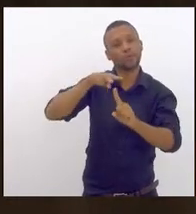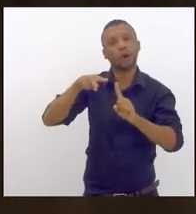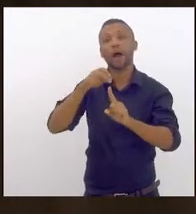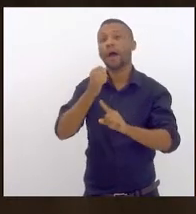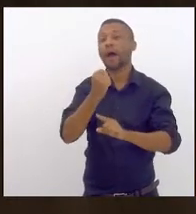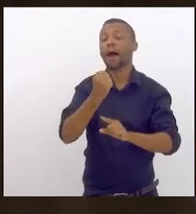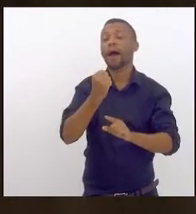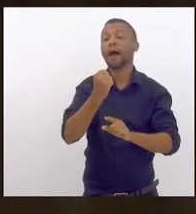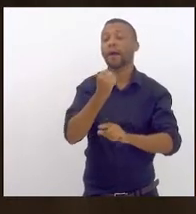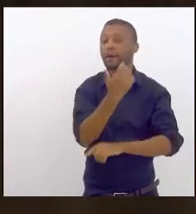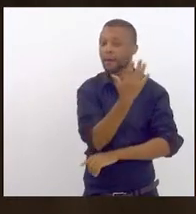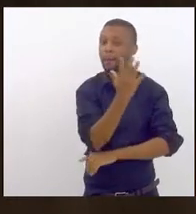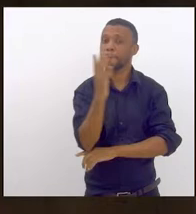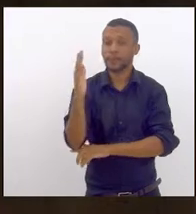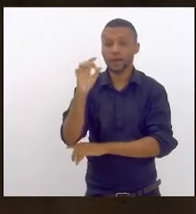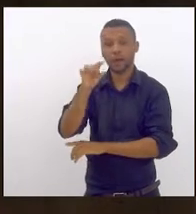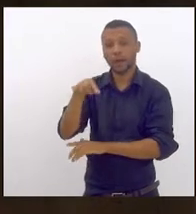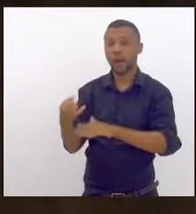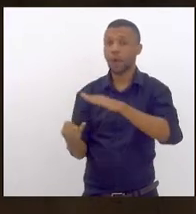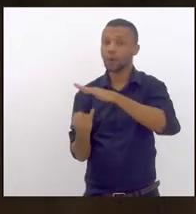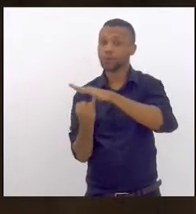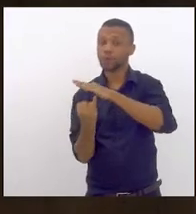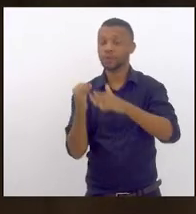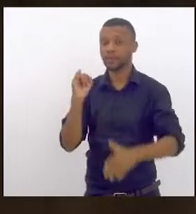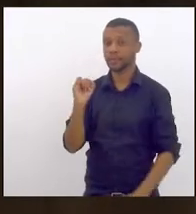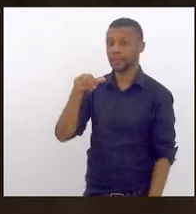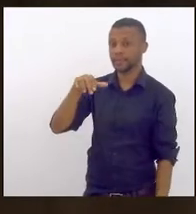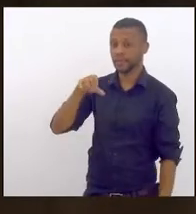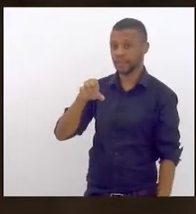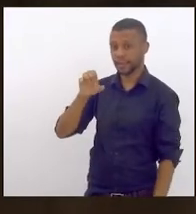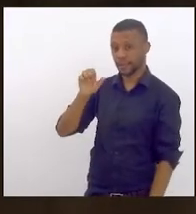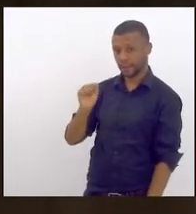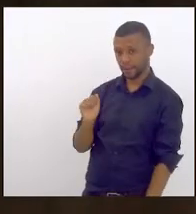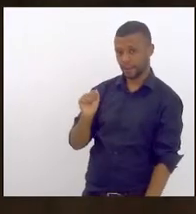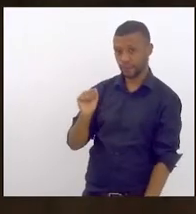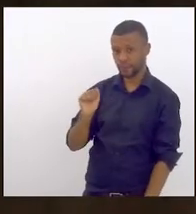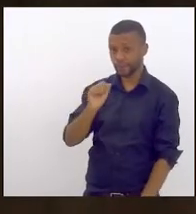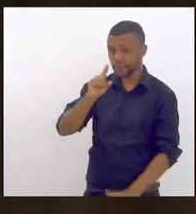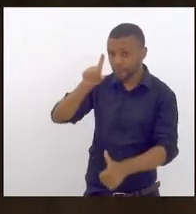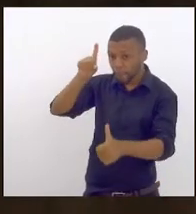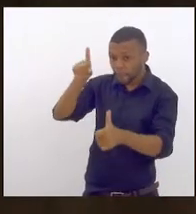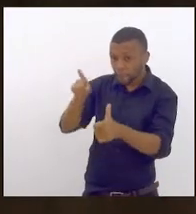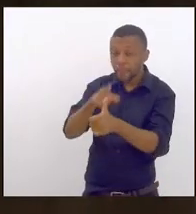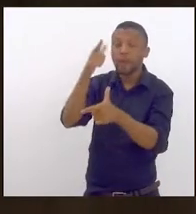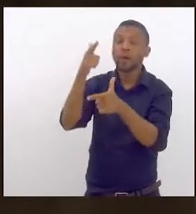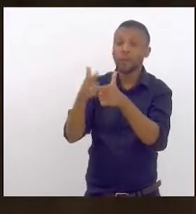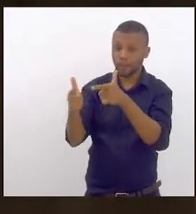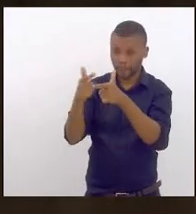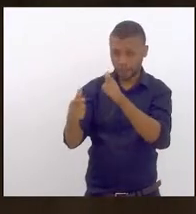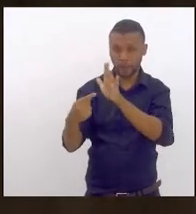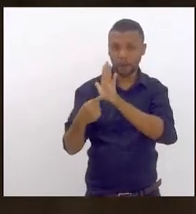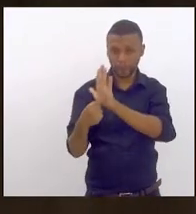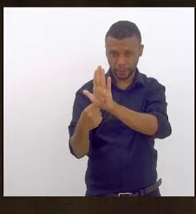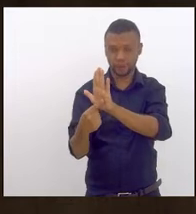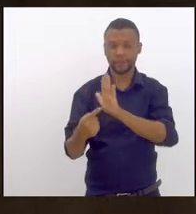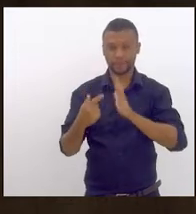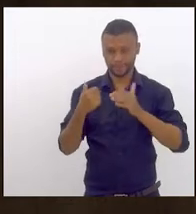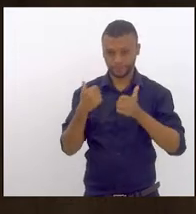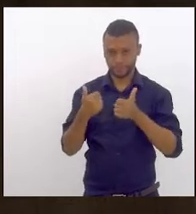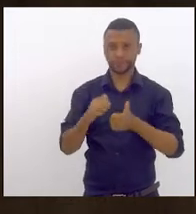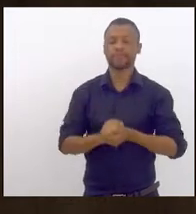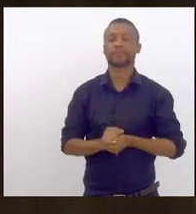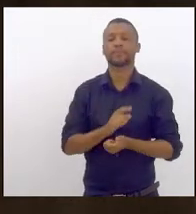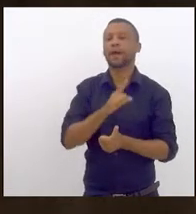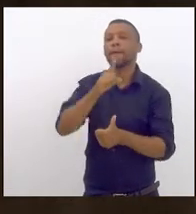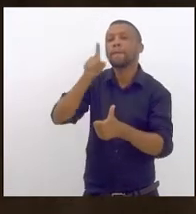o INEA. Viu, senhora presidente? Essa é a primeira questão. Então,